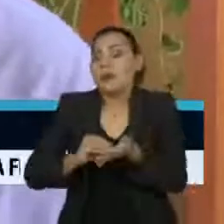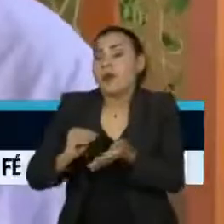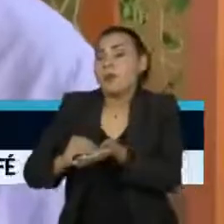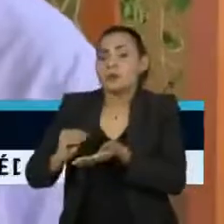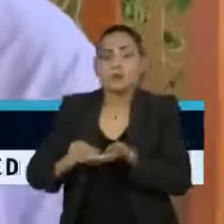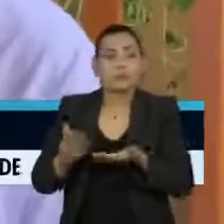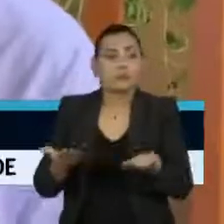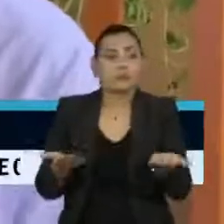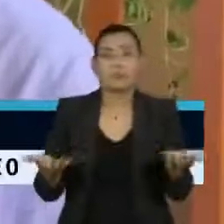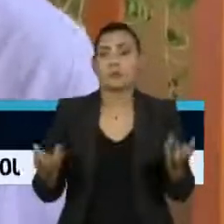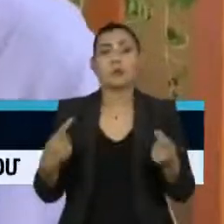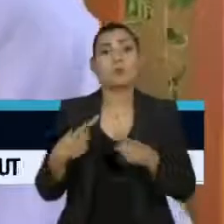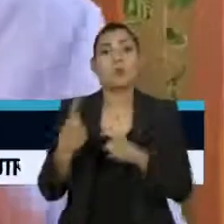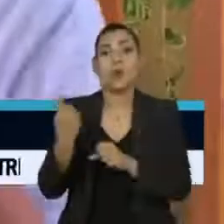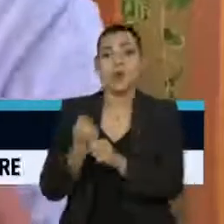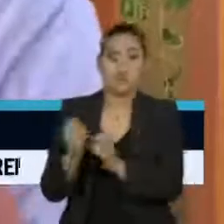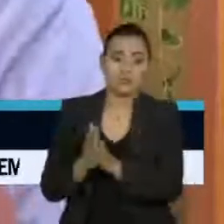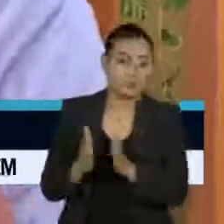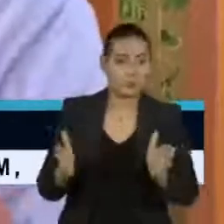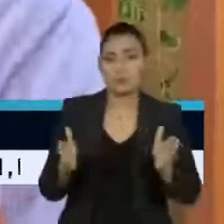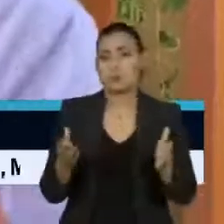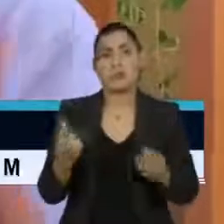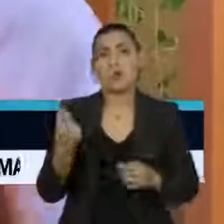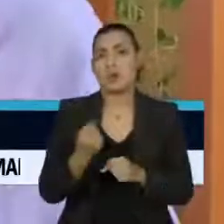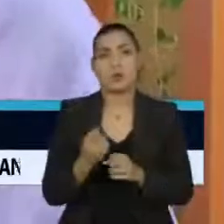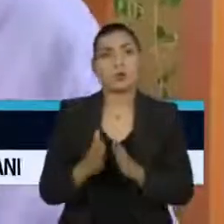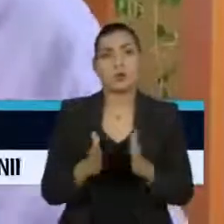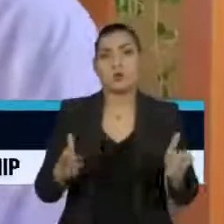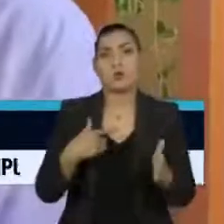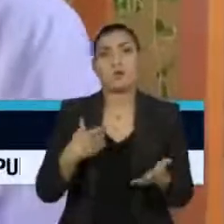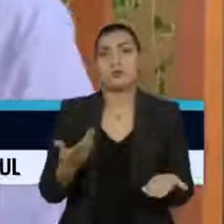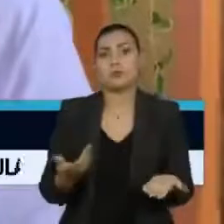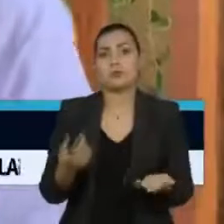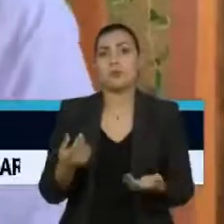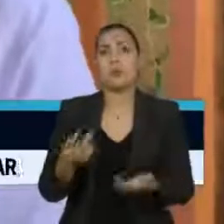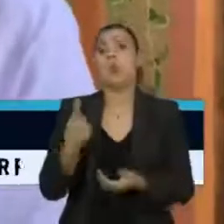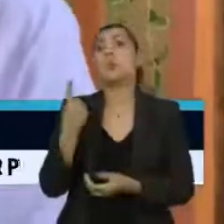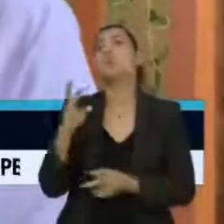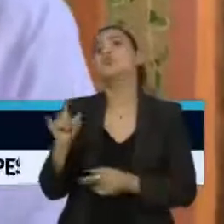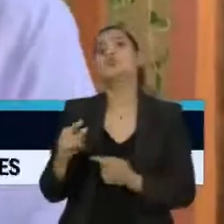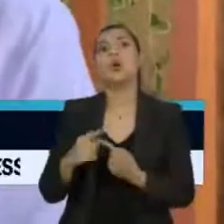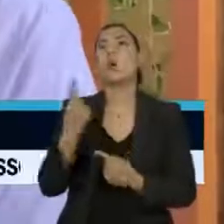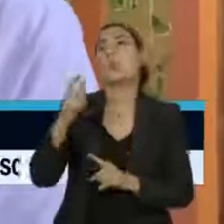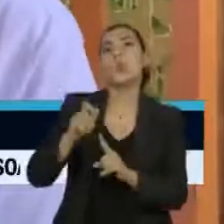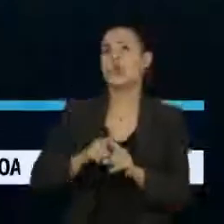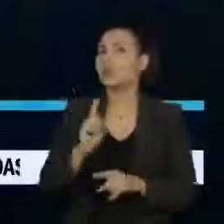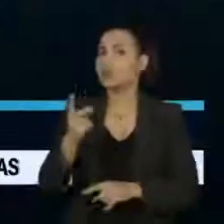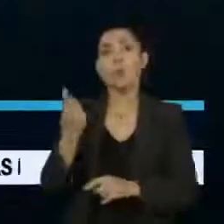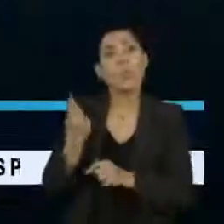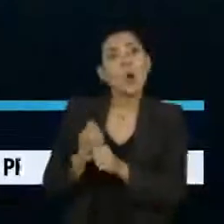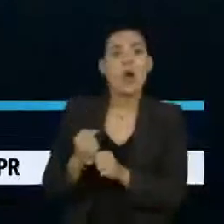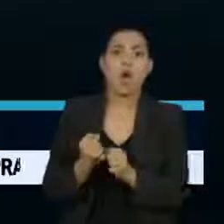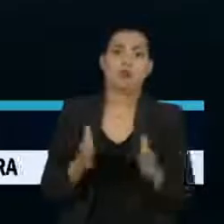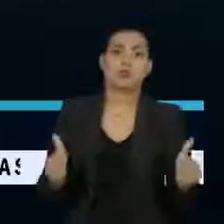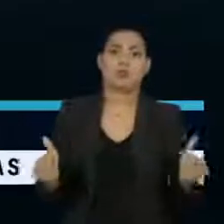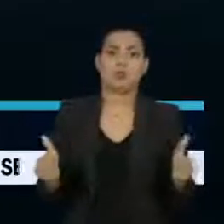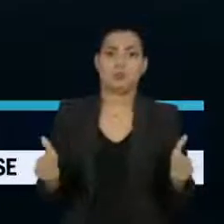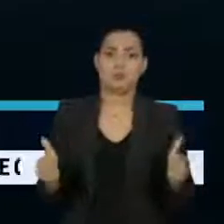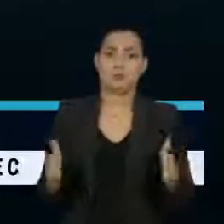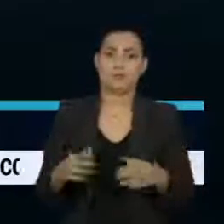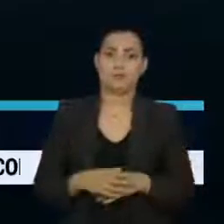muito descaso, porque tem um ano, né? Não é, não tô cobrando de um dia, de um mês. Um ano, eu acho que é um ano. Até